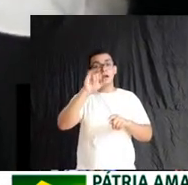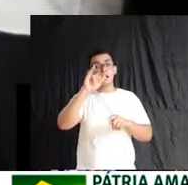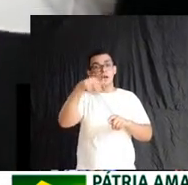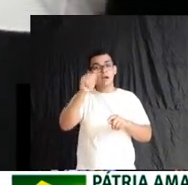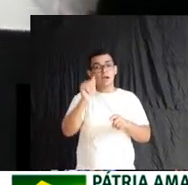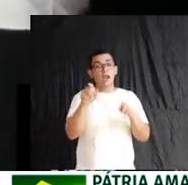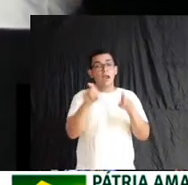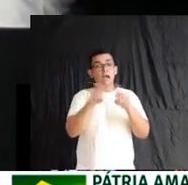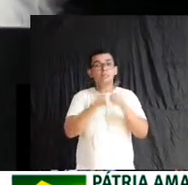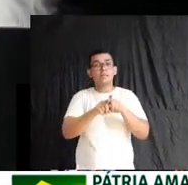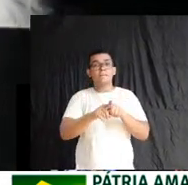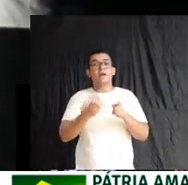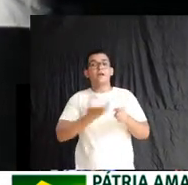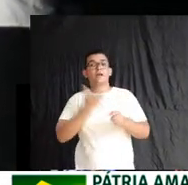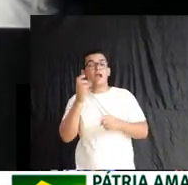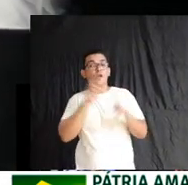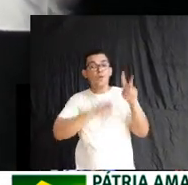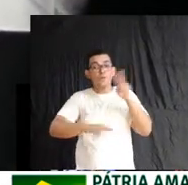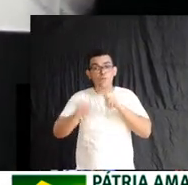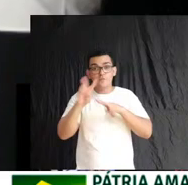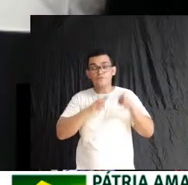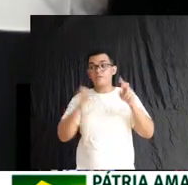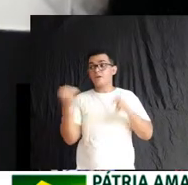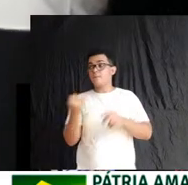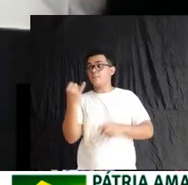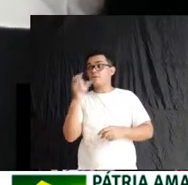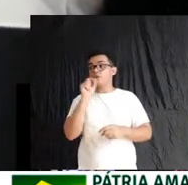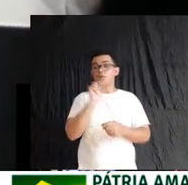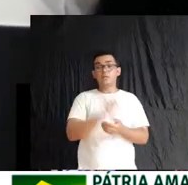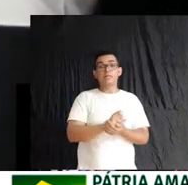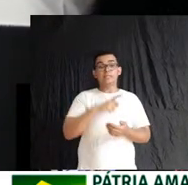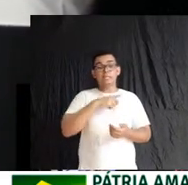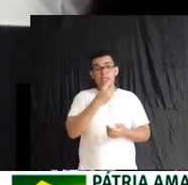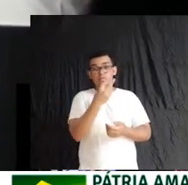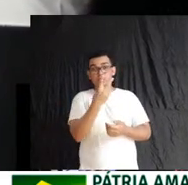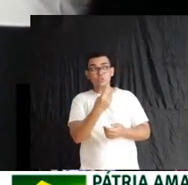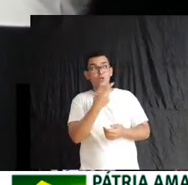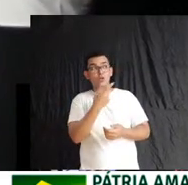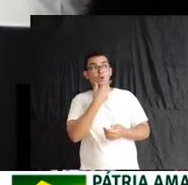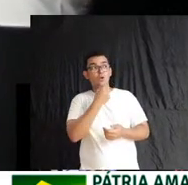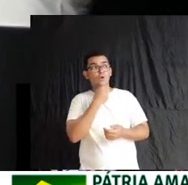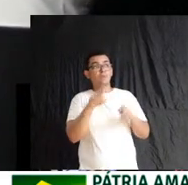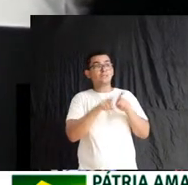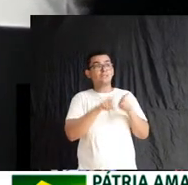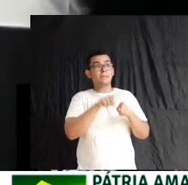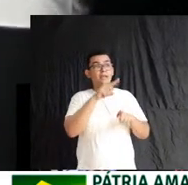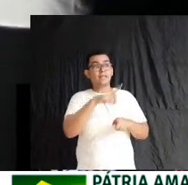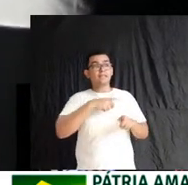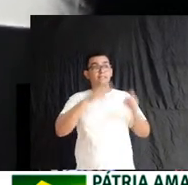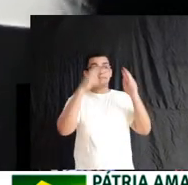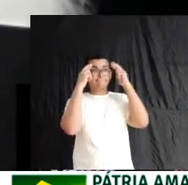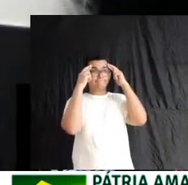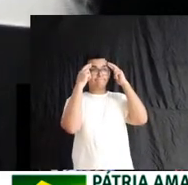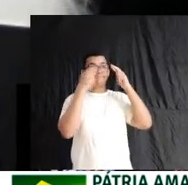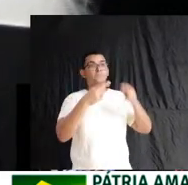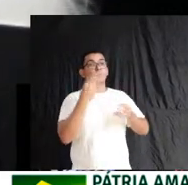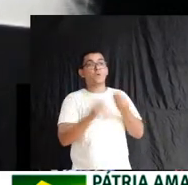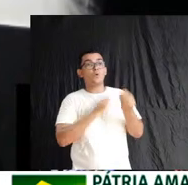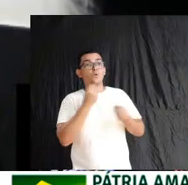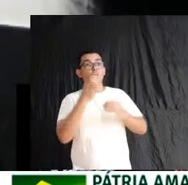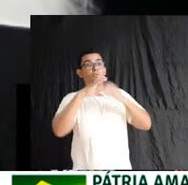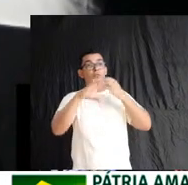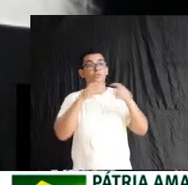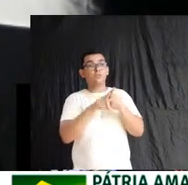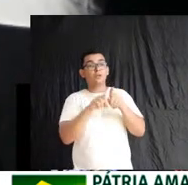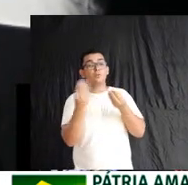muito, muitíssimo, muitíssimo de ver dois caras que são respeitadíssimos, tanto como cantores,